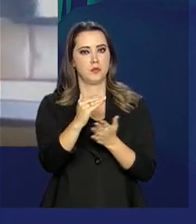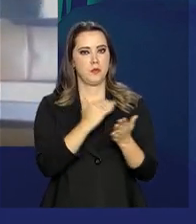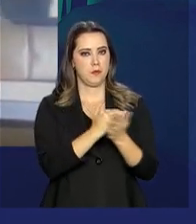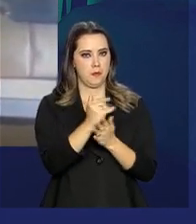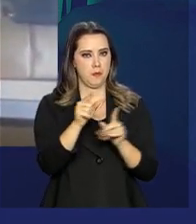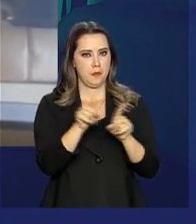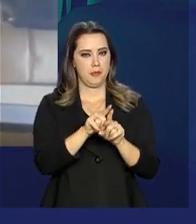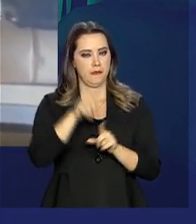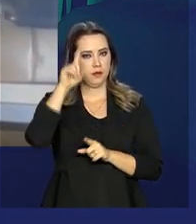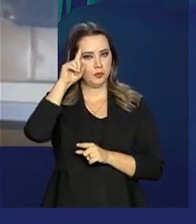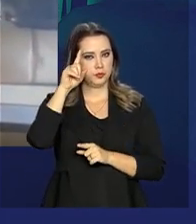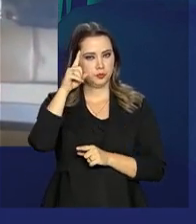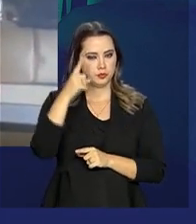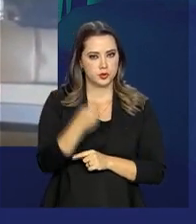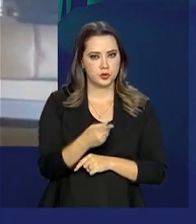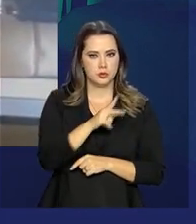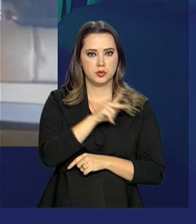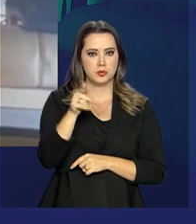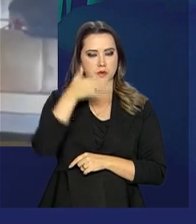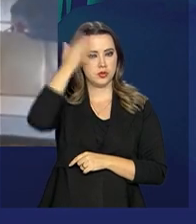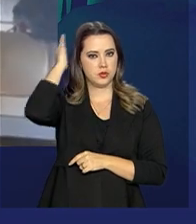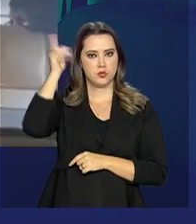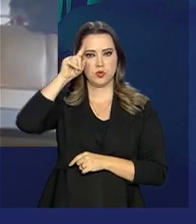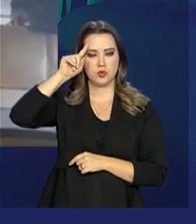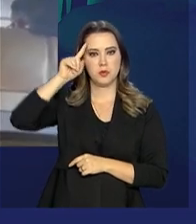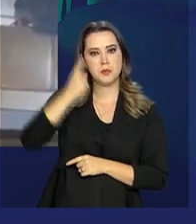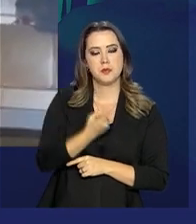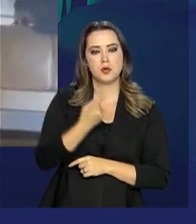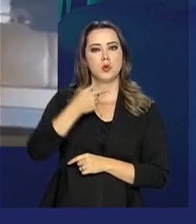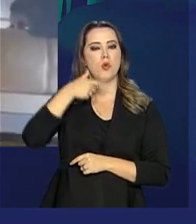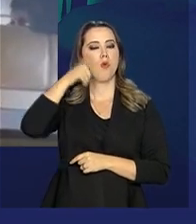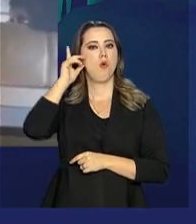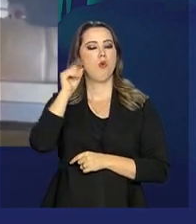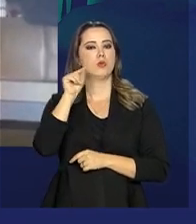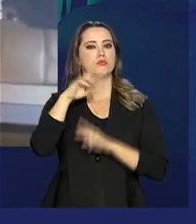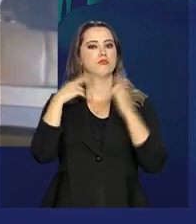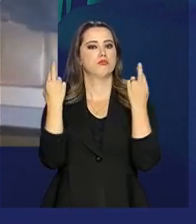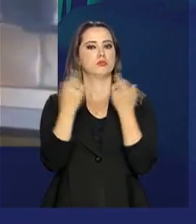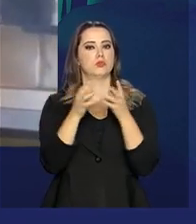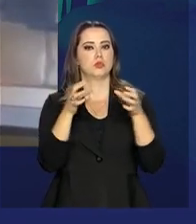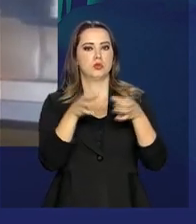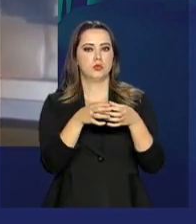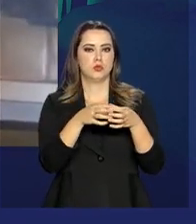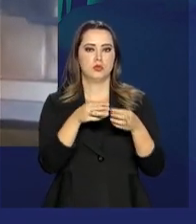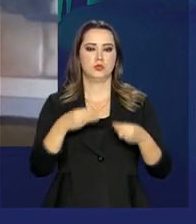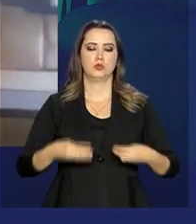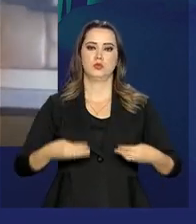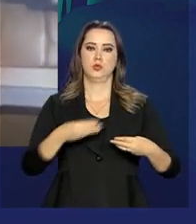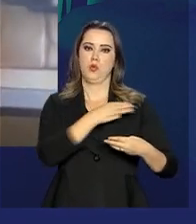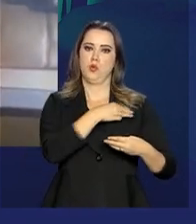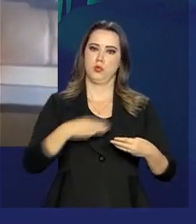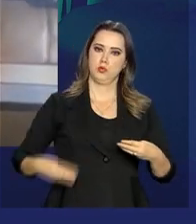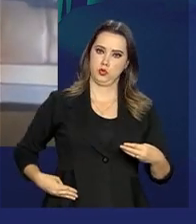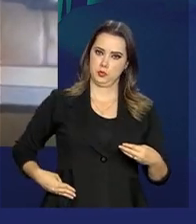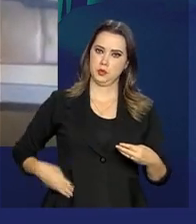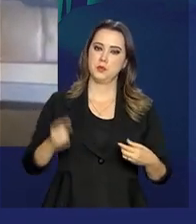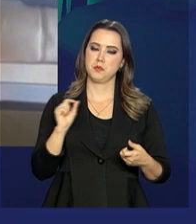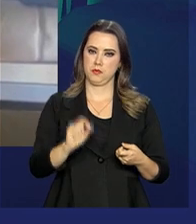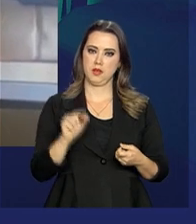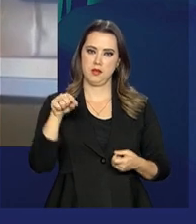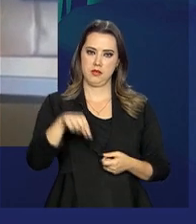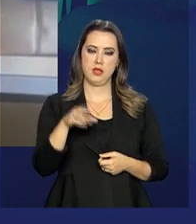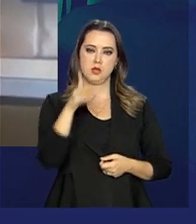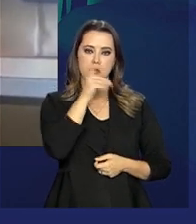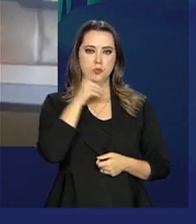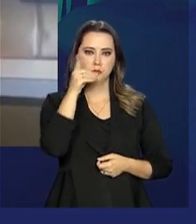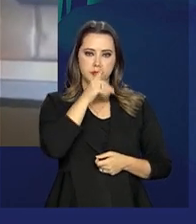das medidas determinadas pelo presidente Michel Temer ontem em uma reunião com ministros. Neste domingo, o